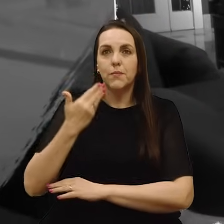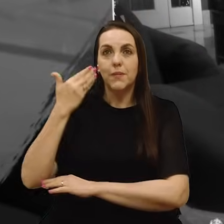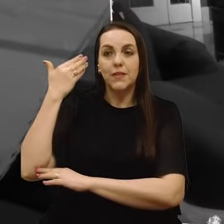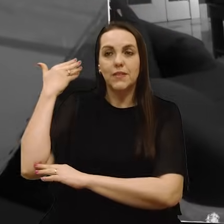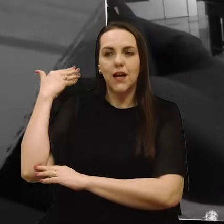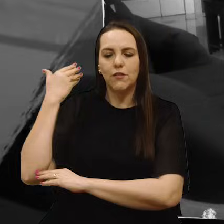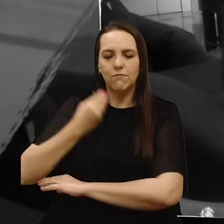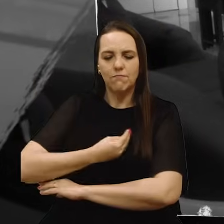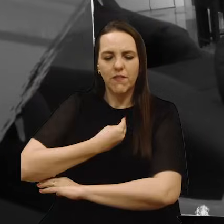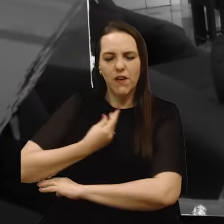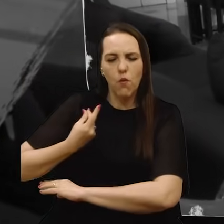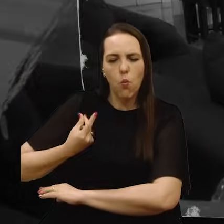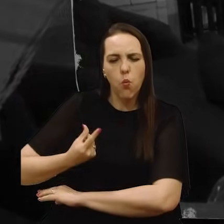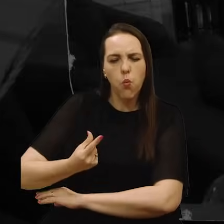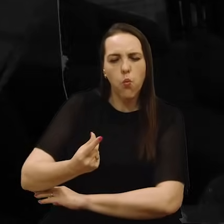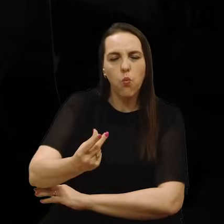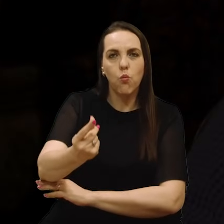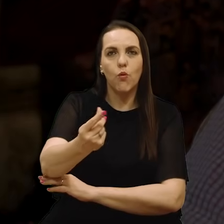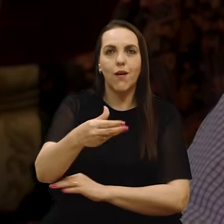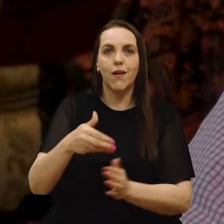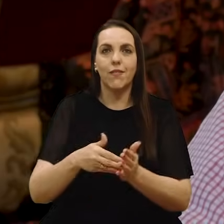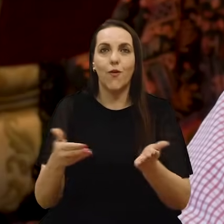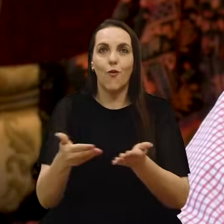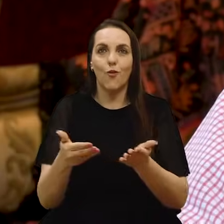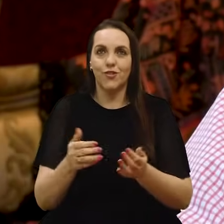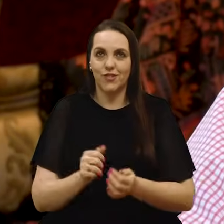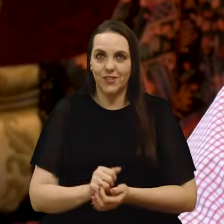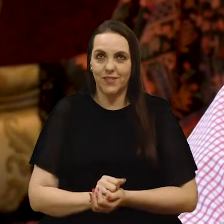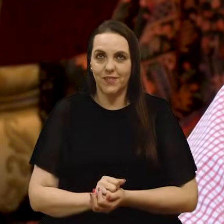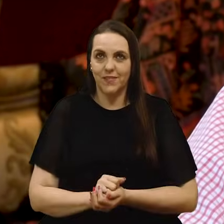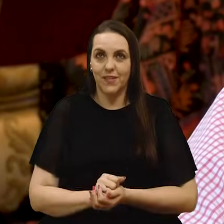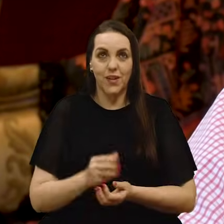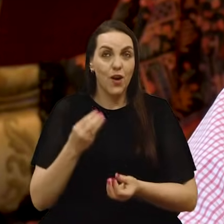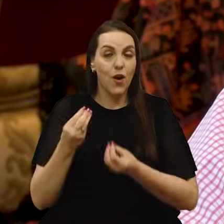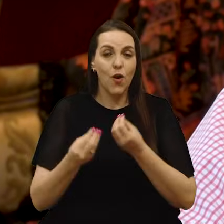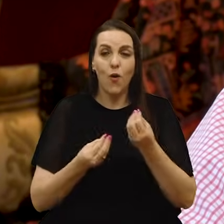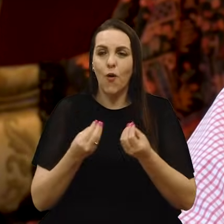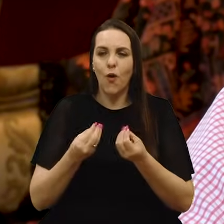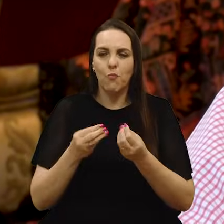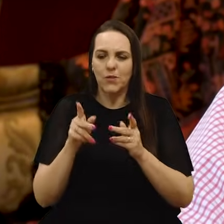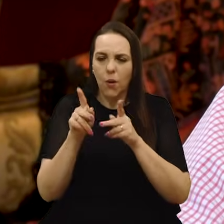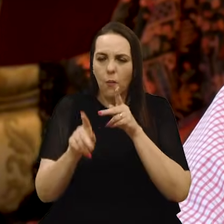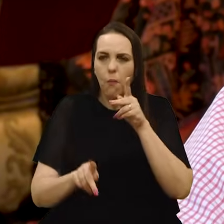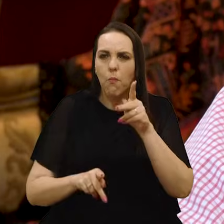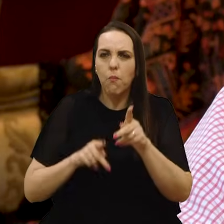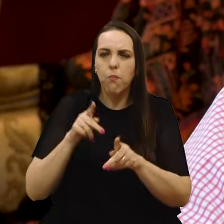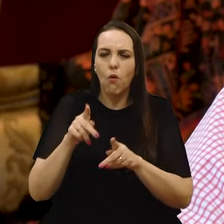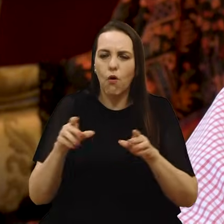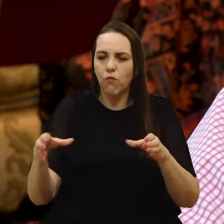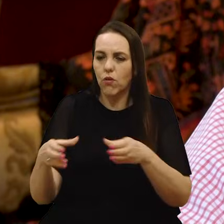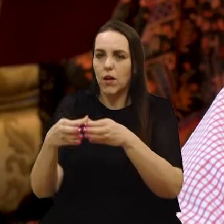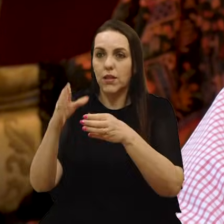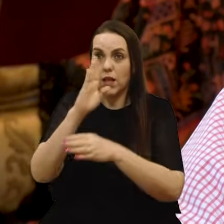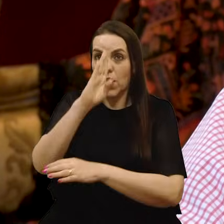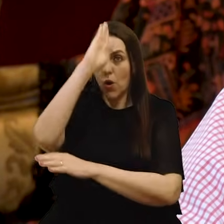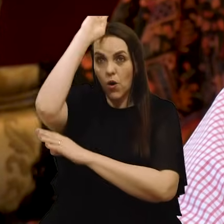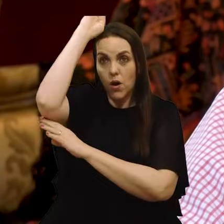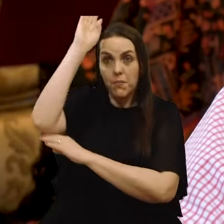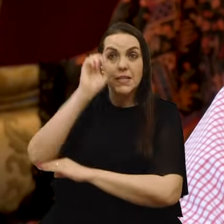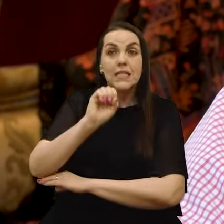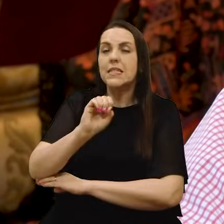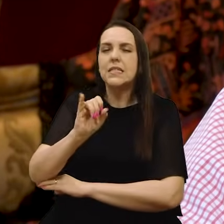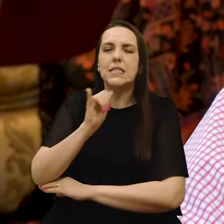aquilo que houve de bonito no passado sobreviver até hoje. O que seria de uma